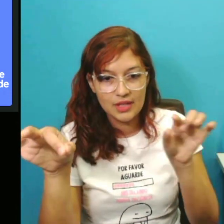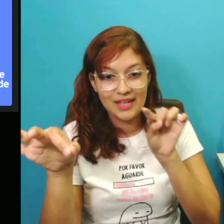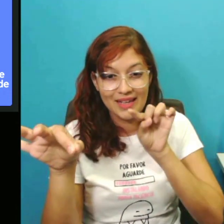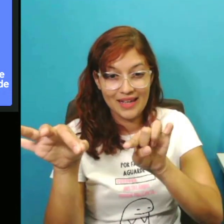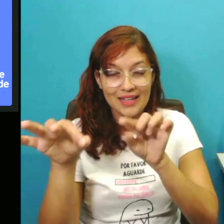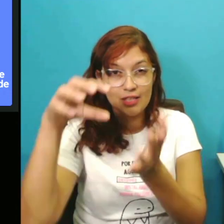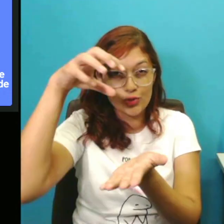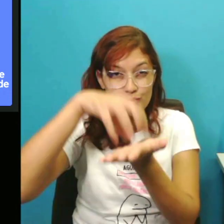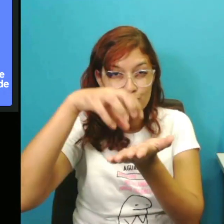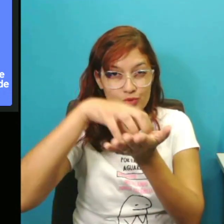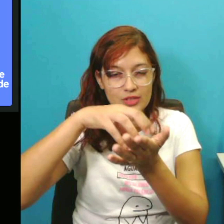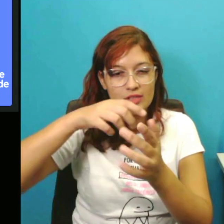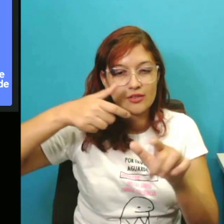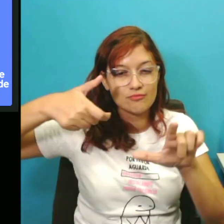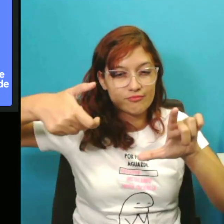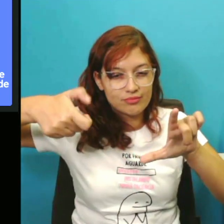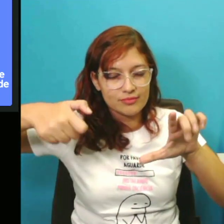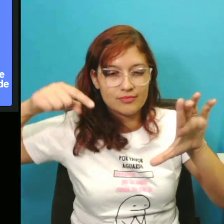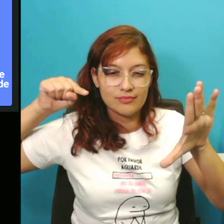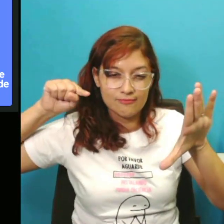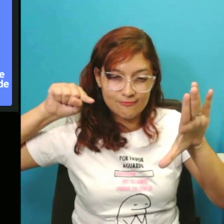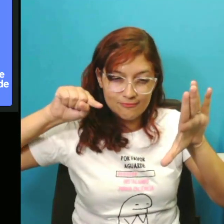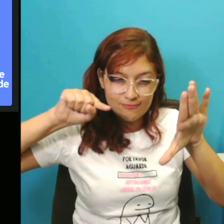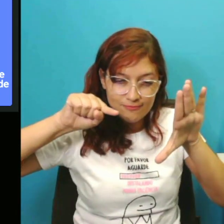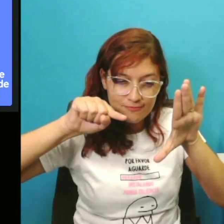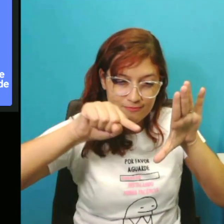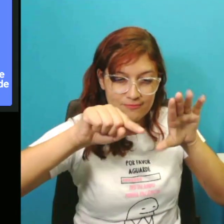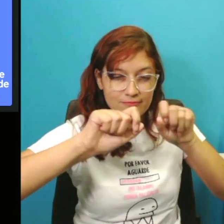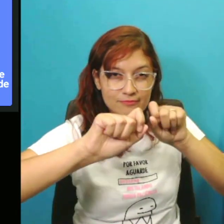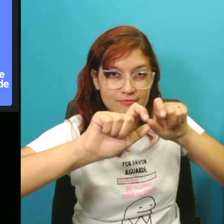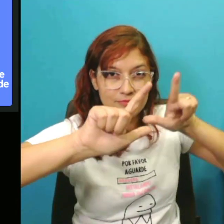e onde eles se encontram,